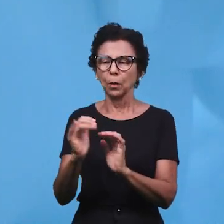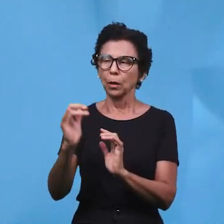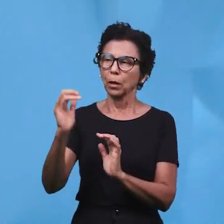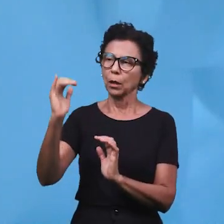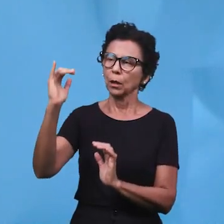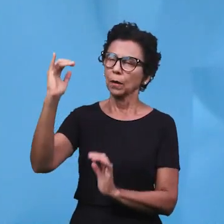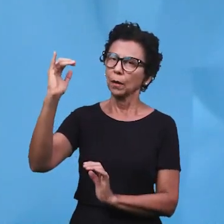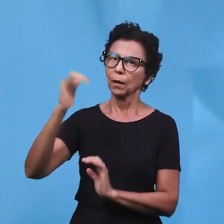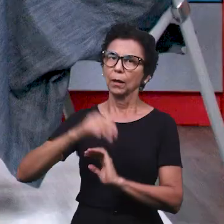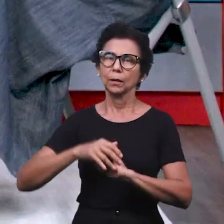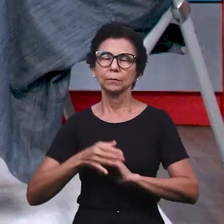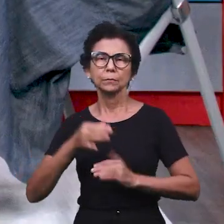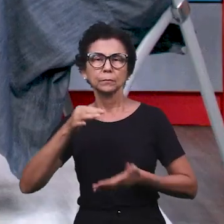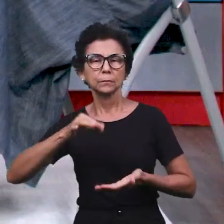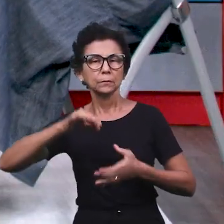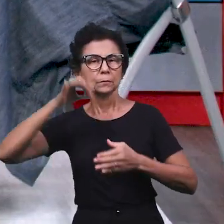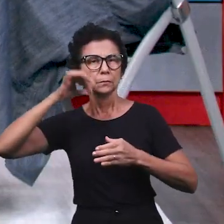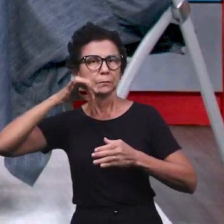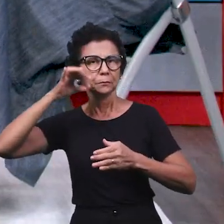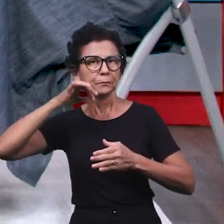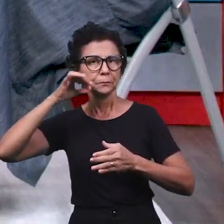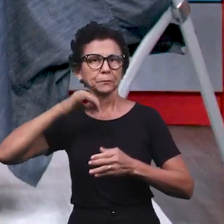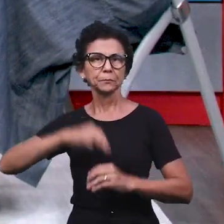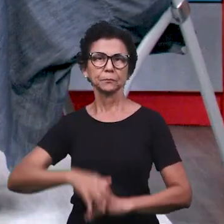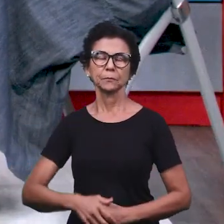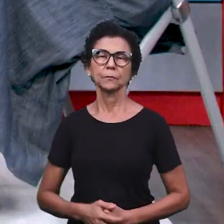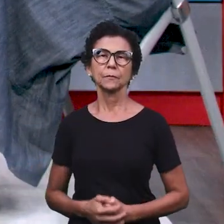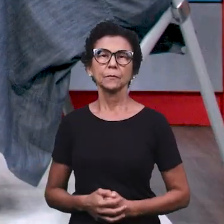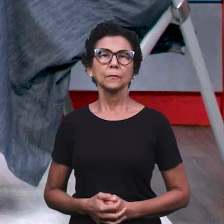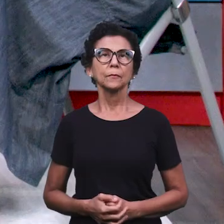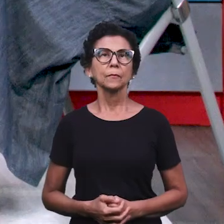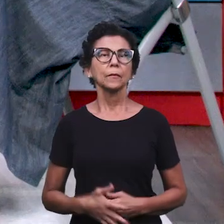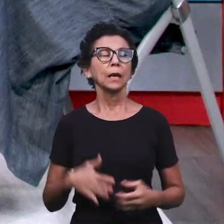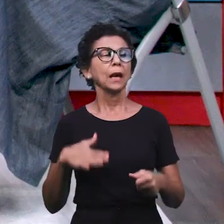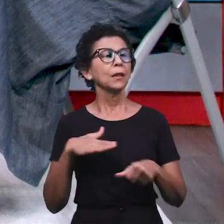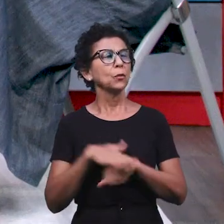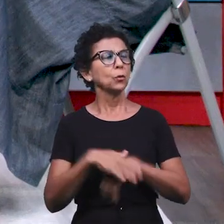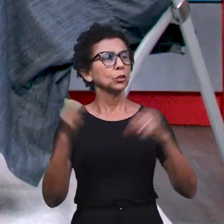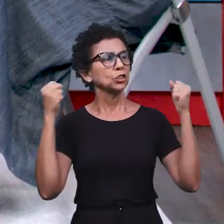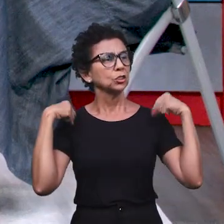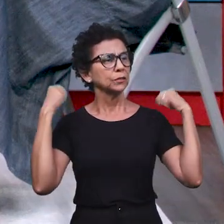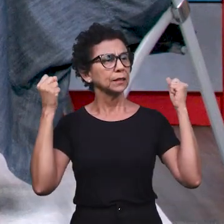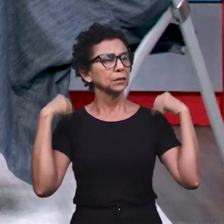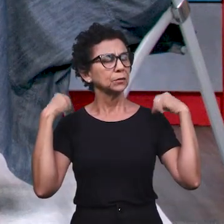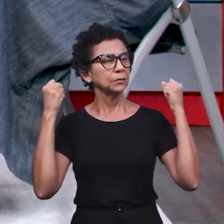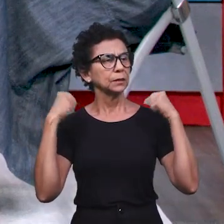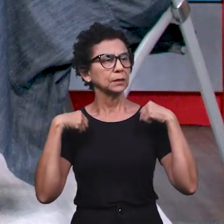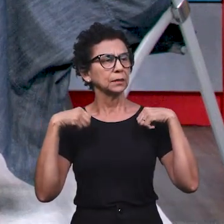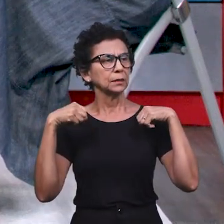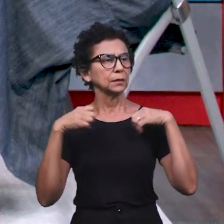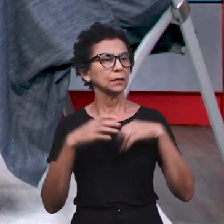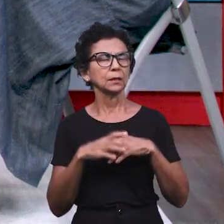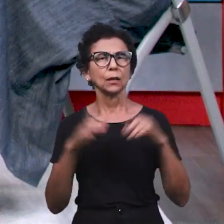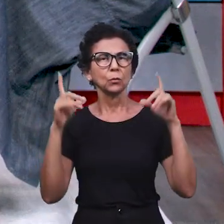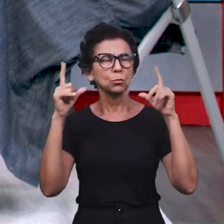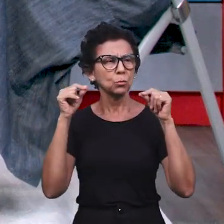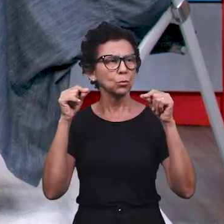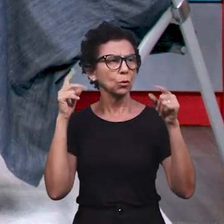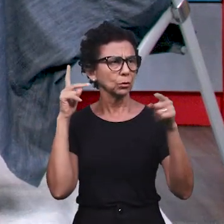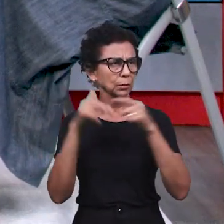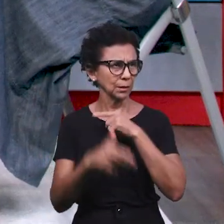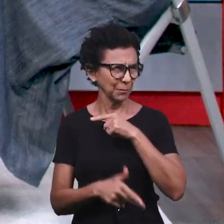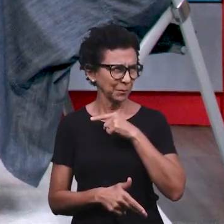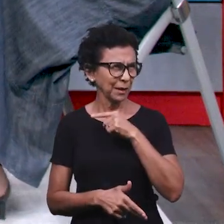nosso cérebro. A prática de atividade física à noite, ela Uhum. atrapalha o sono? Olha,